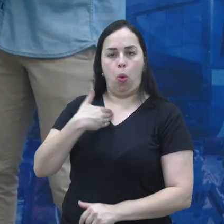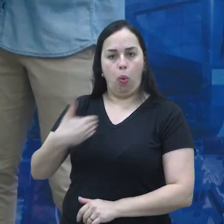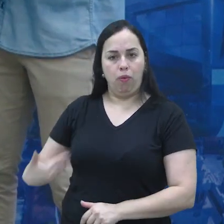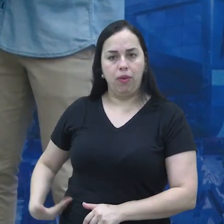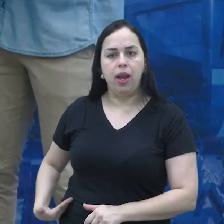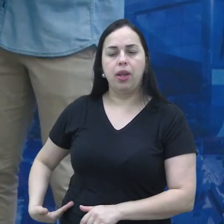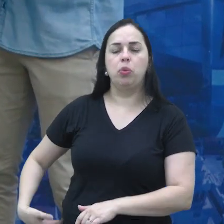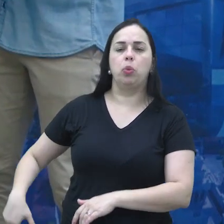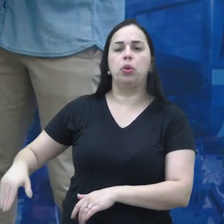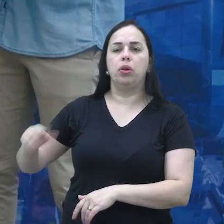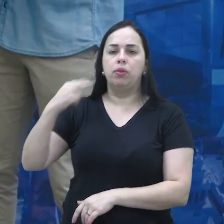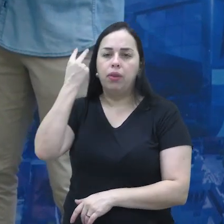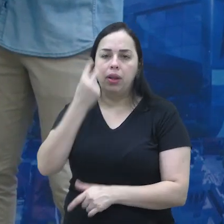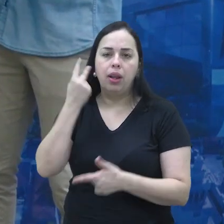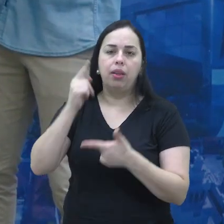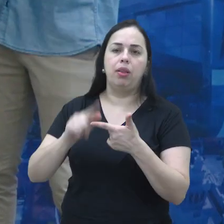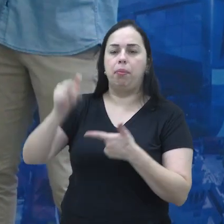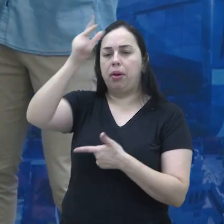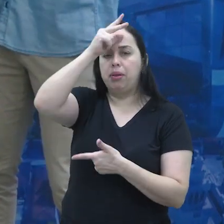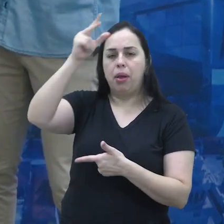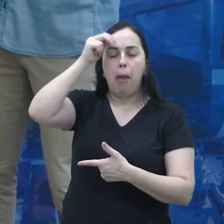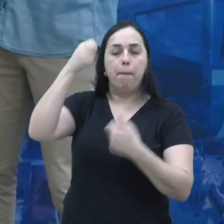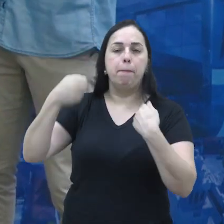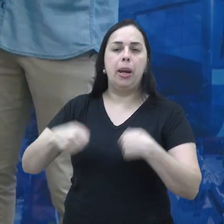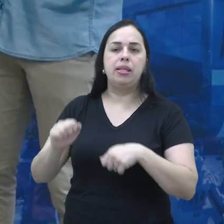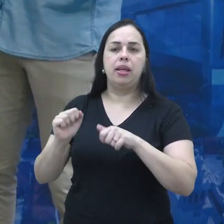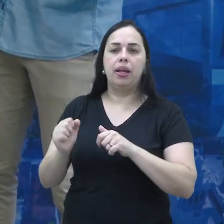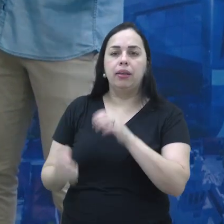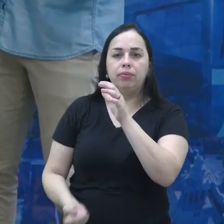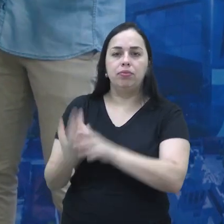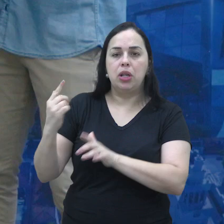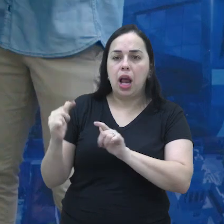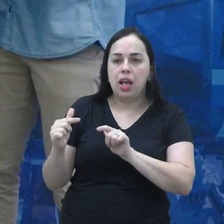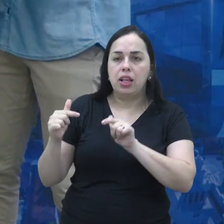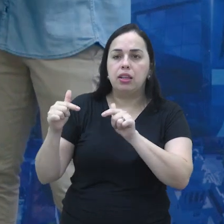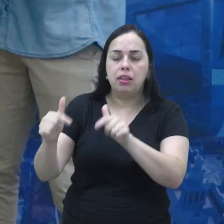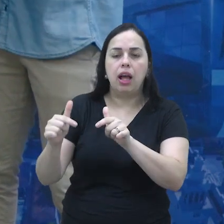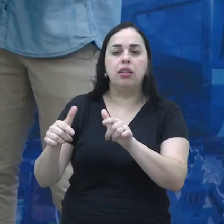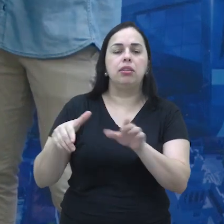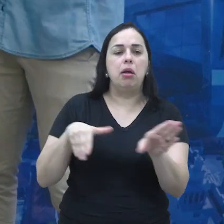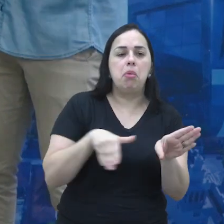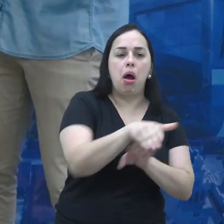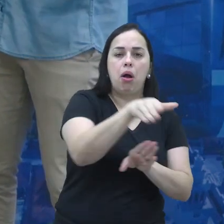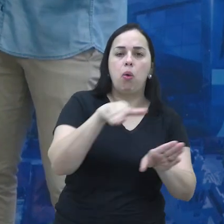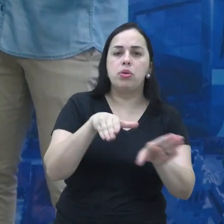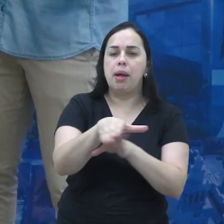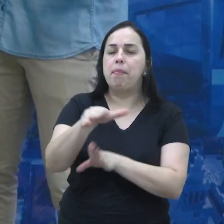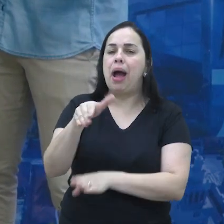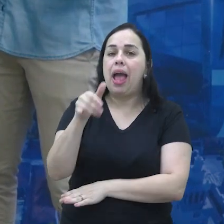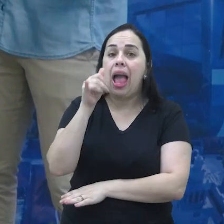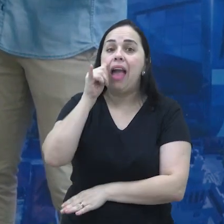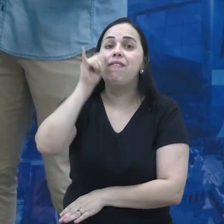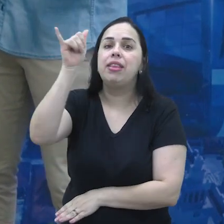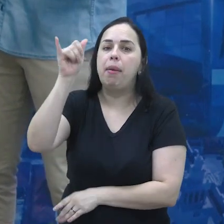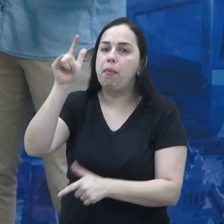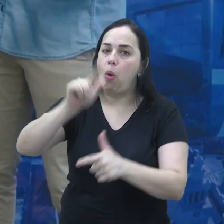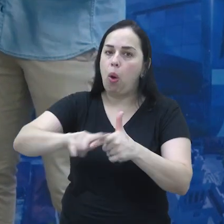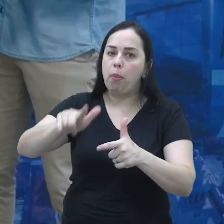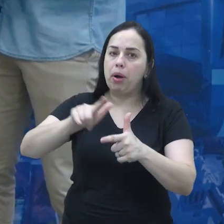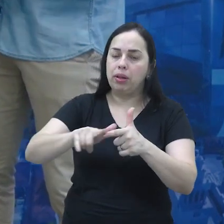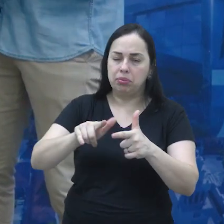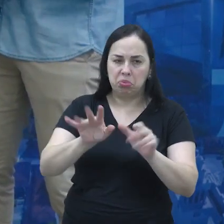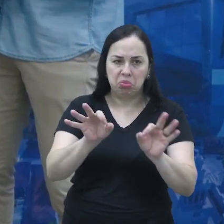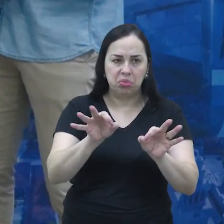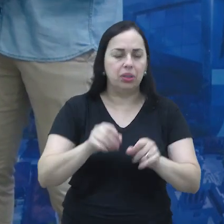com a população, precisam também criar medidas para poder prevenir. Prevenir é a palavra, acho que, mais concreta nisso,